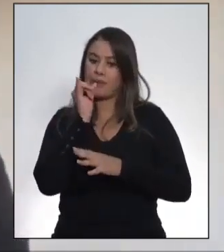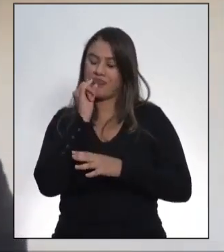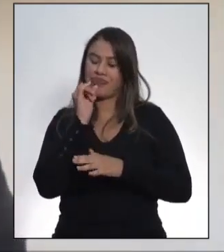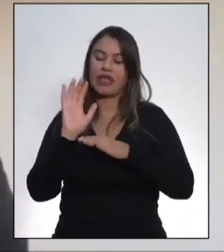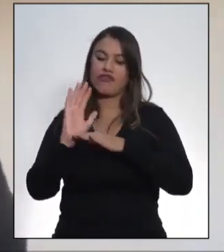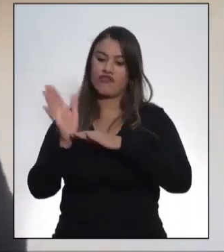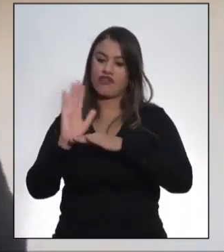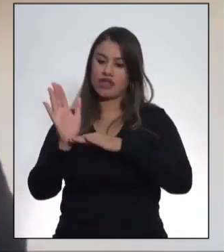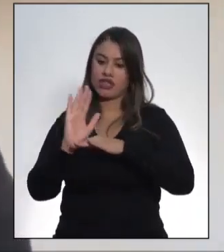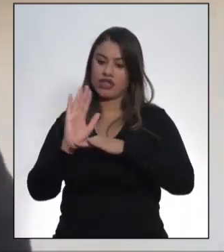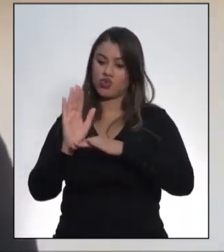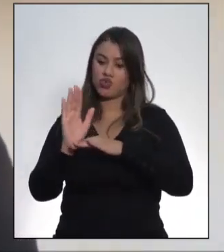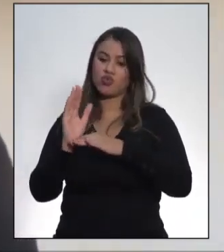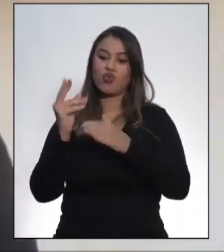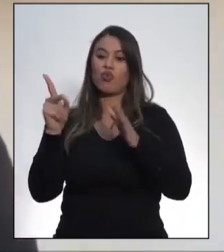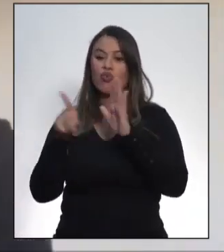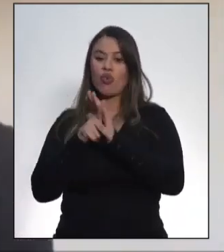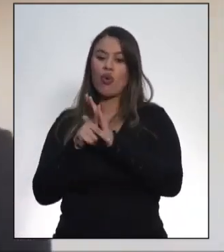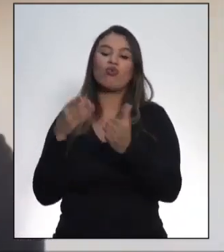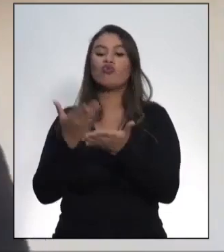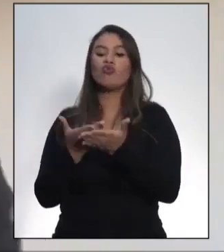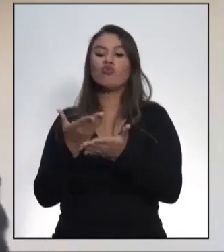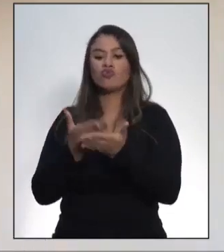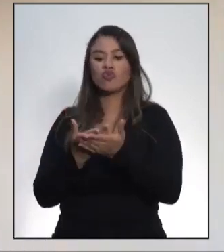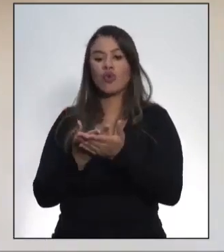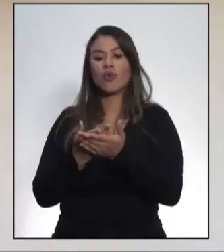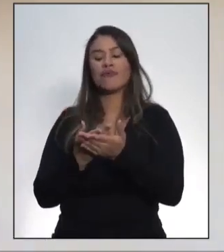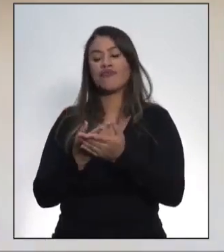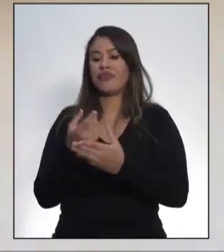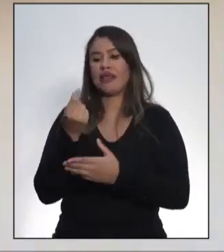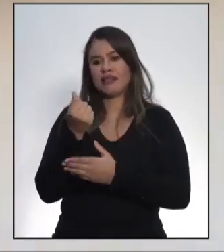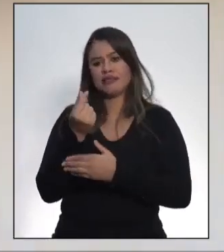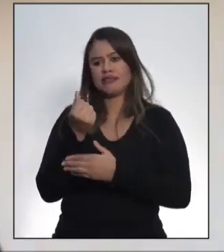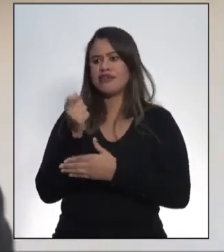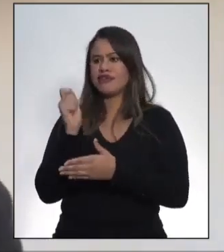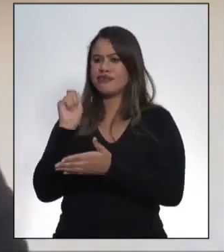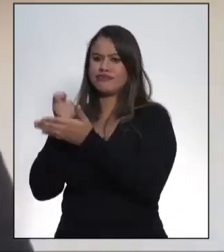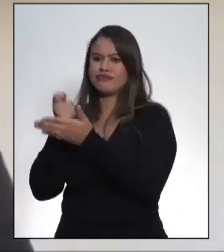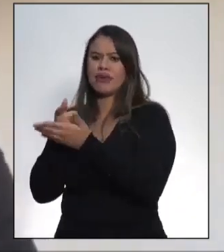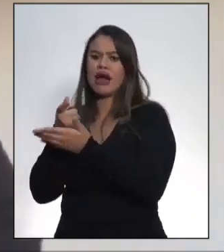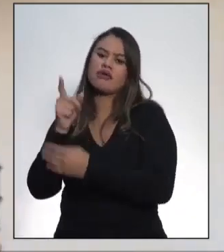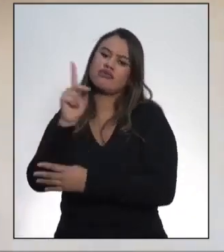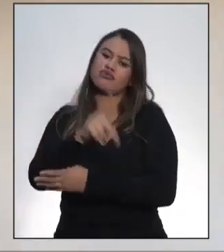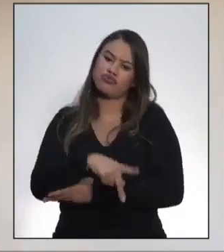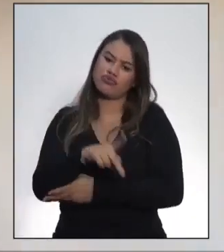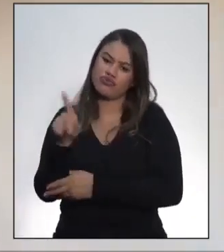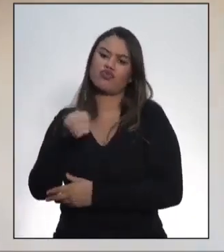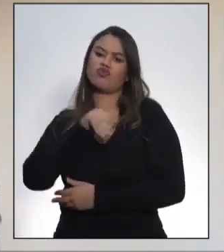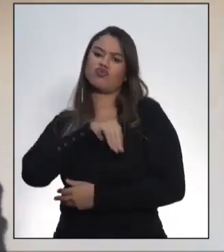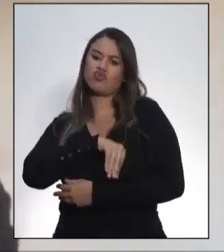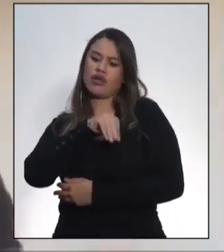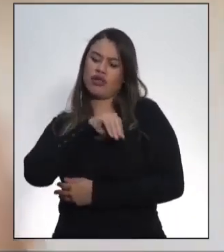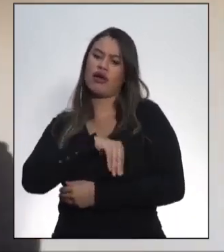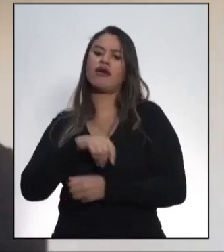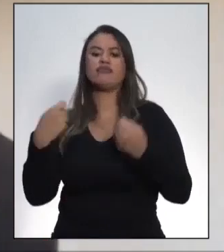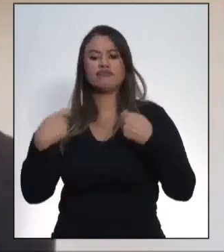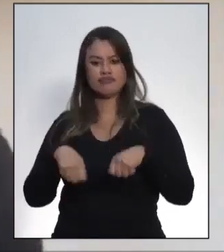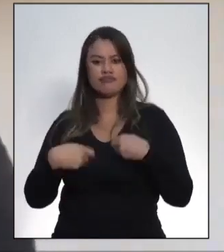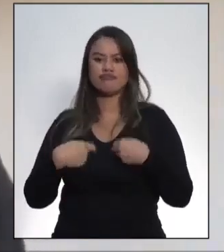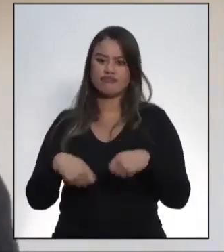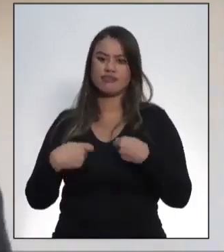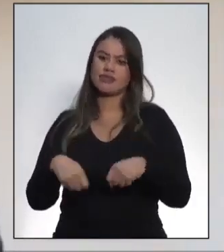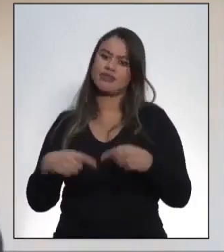muito importantes. Nós precisamos pagar os professores para fazer a videoaula, o salário desses professores faz